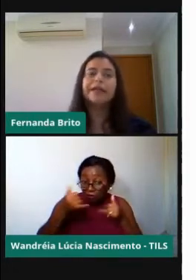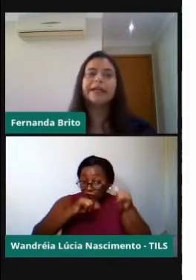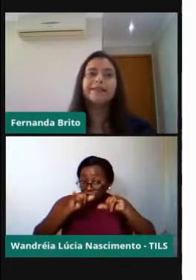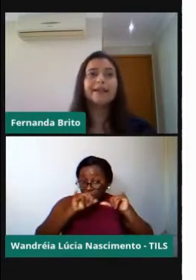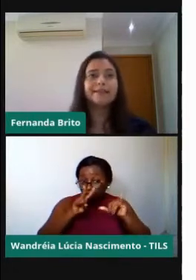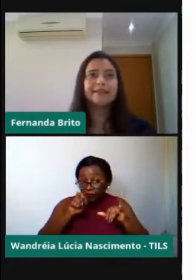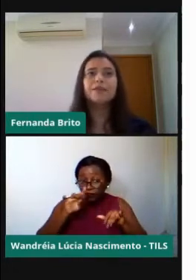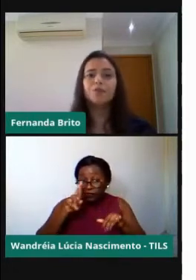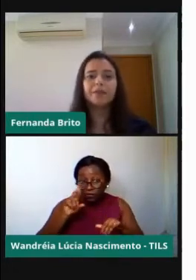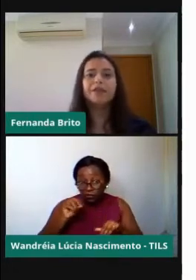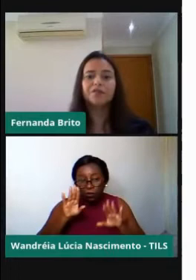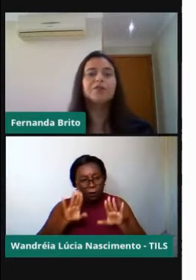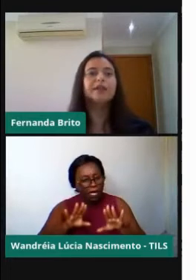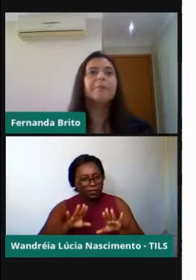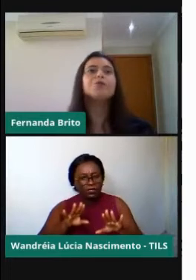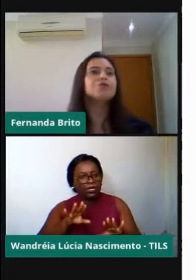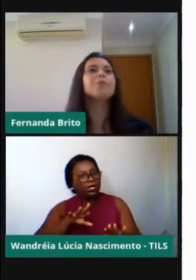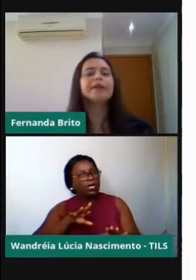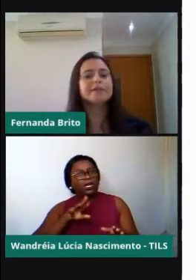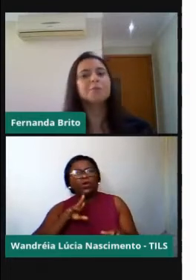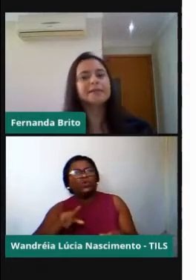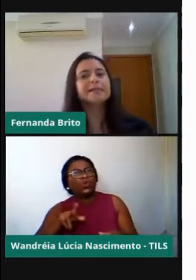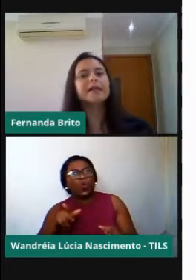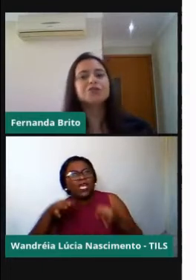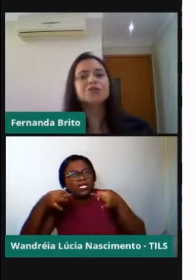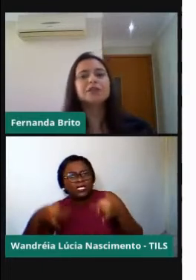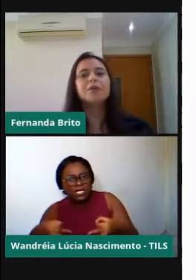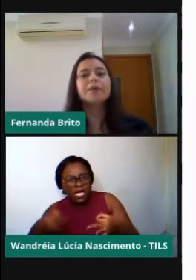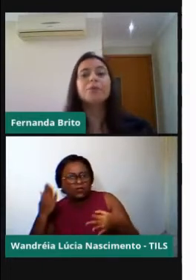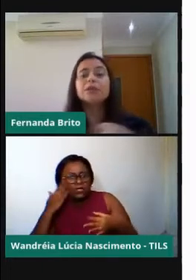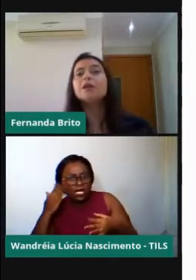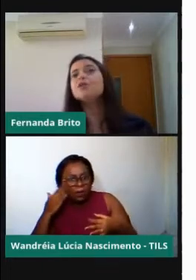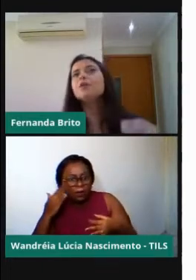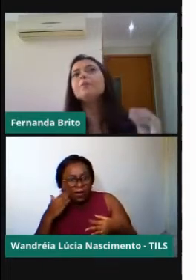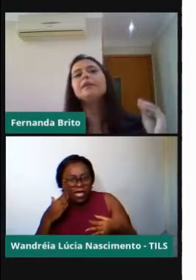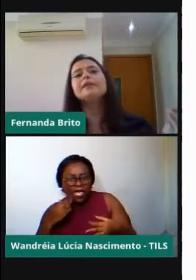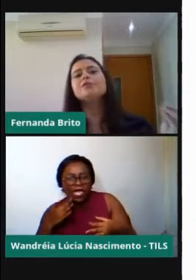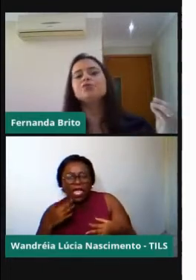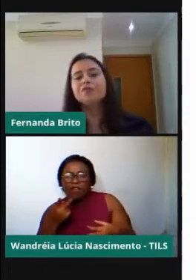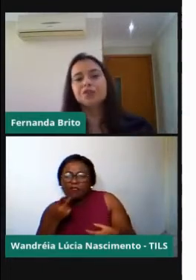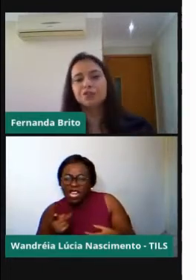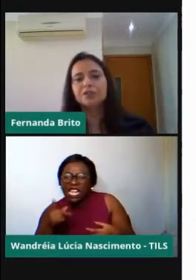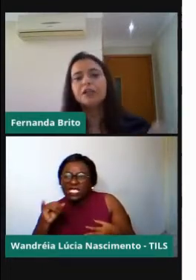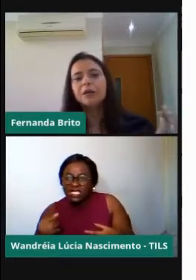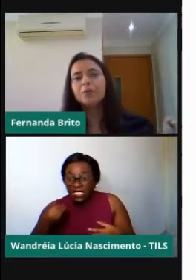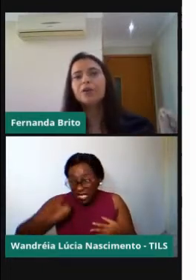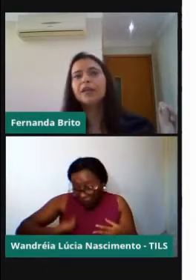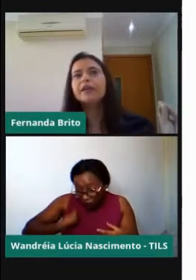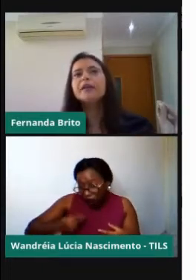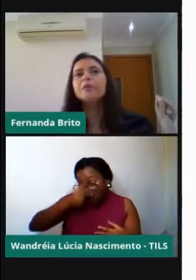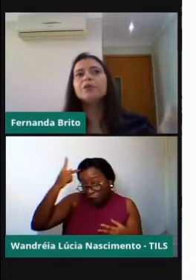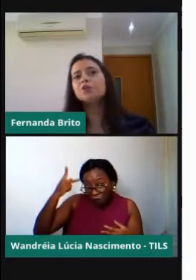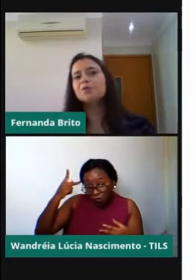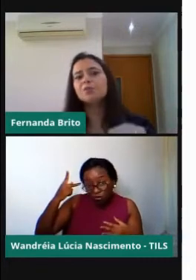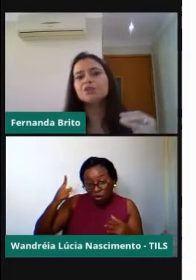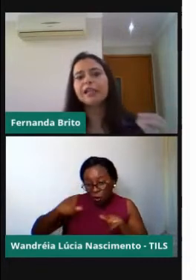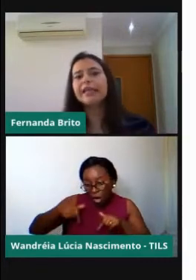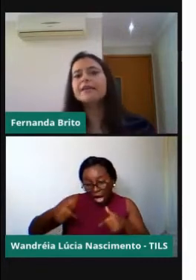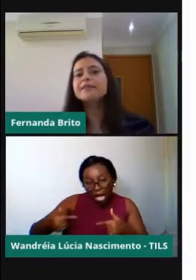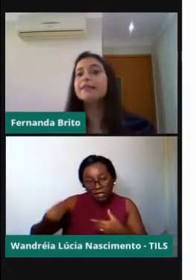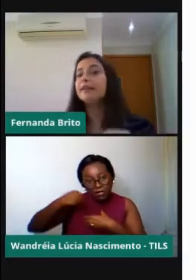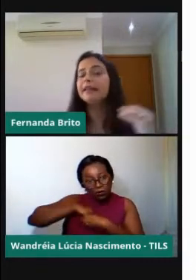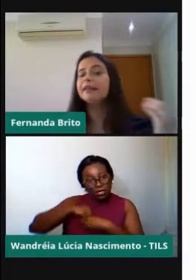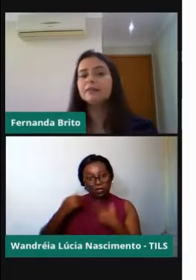fato, trazer um benefício terapêutico para esses pacientes. Então, é importante não perder isso de vista, porque muitas